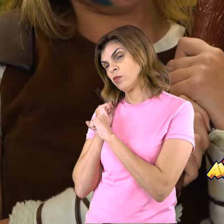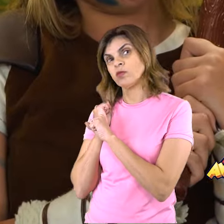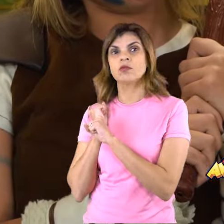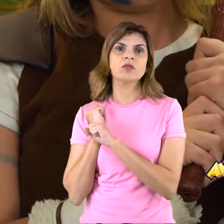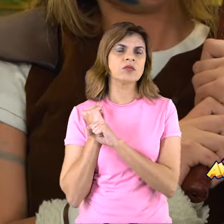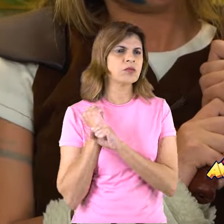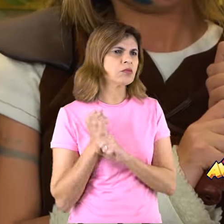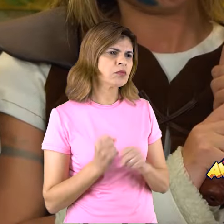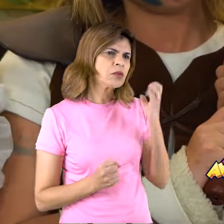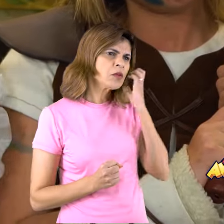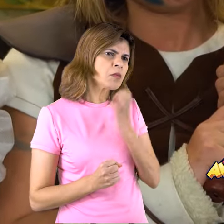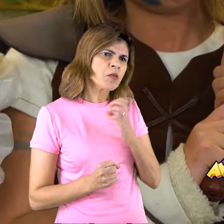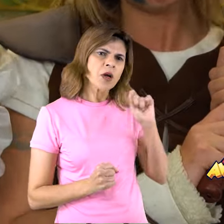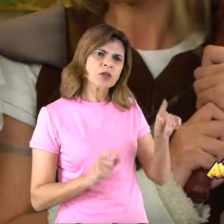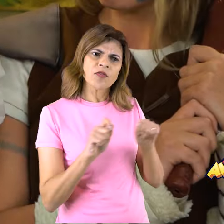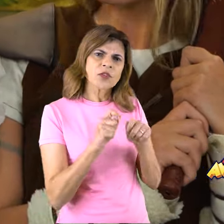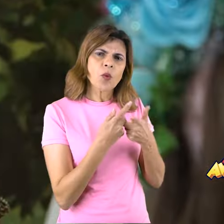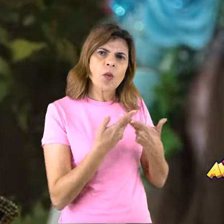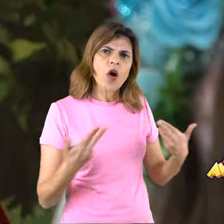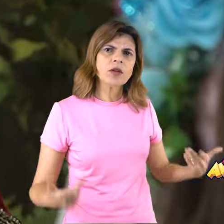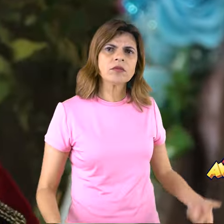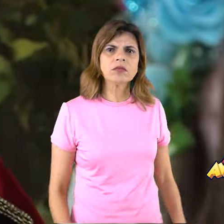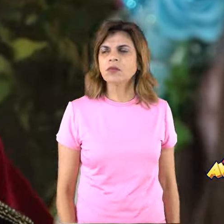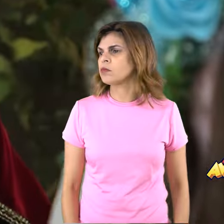Barba Azul! Faça alguma coisa!